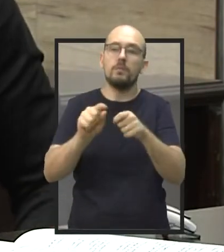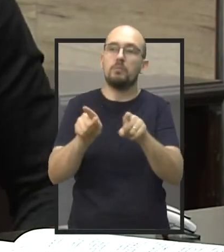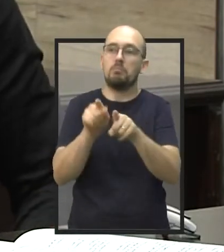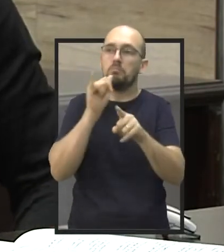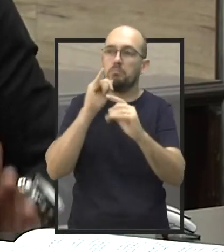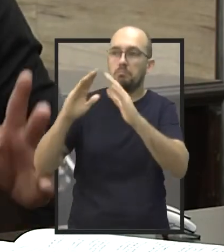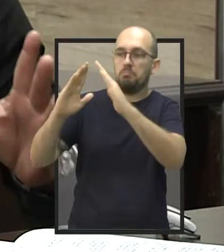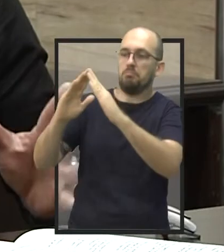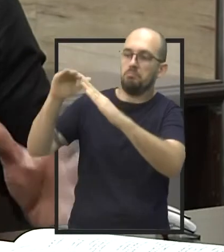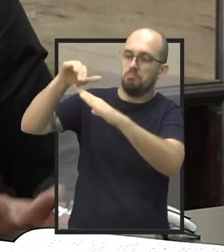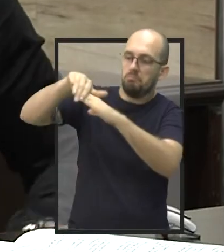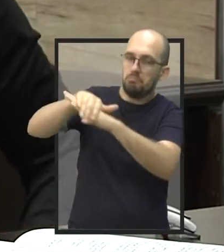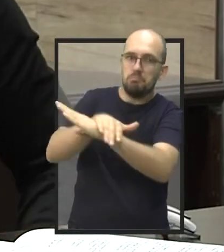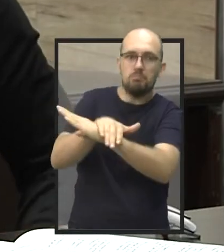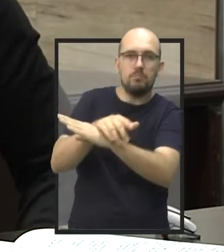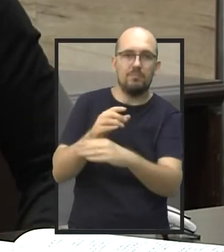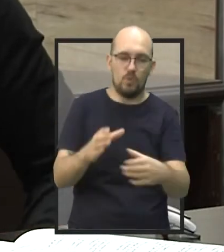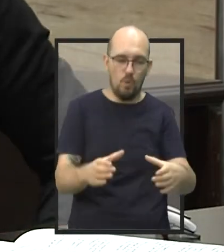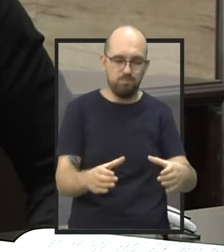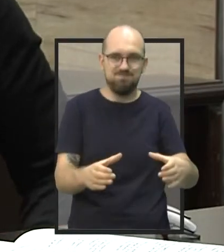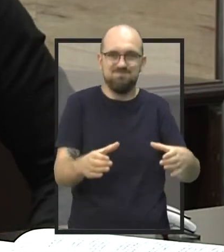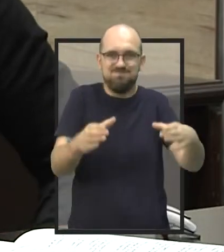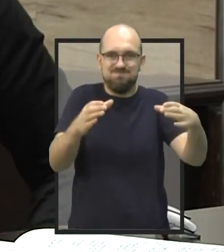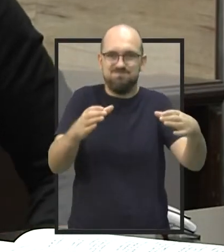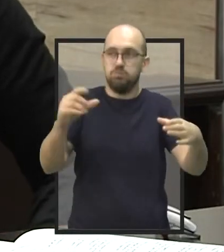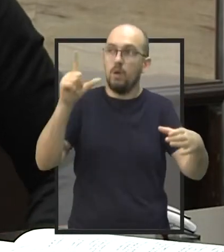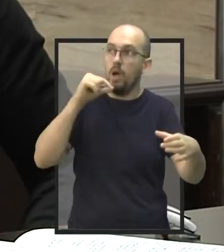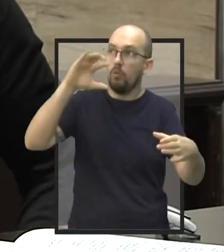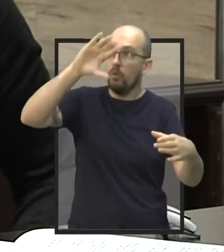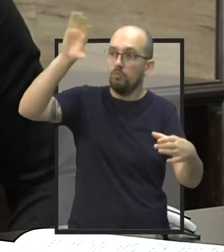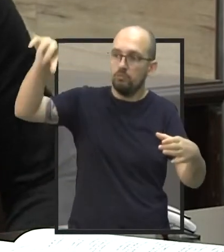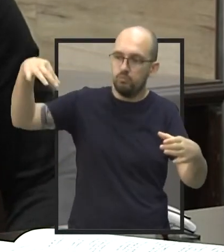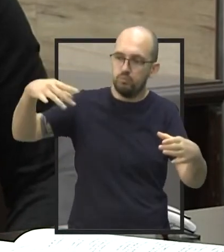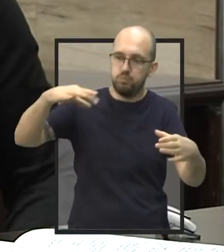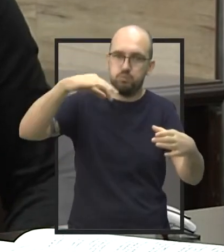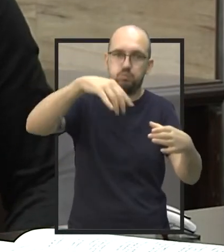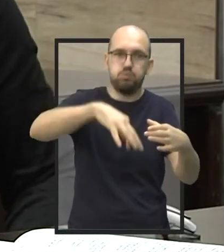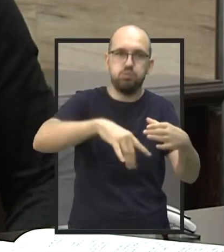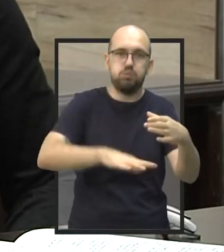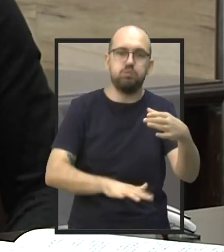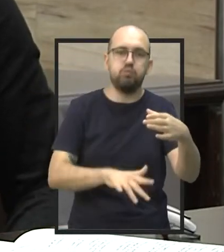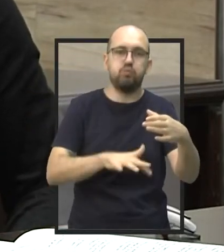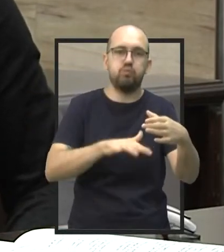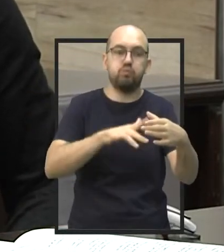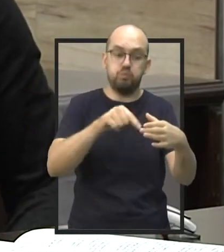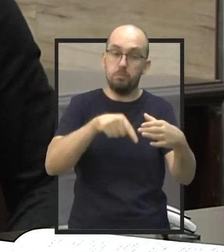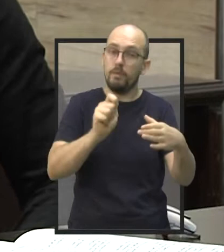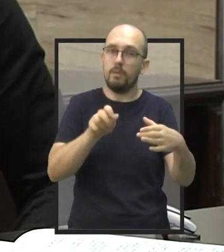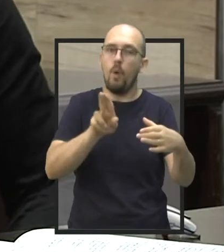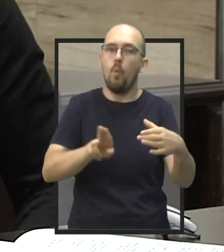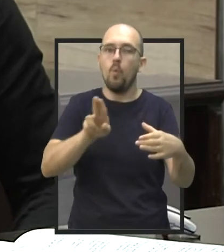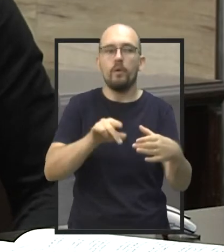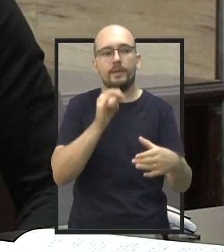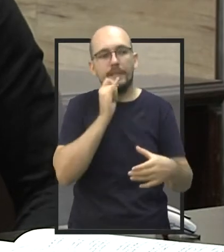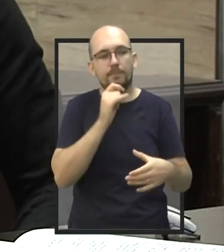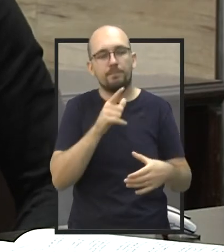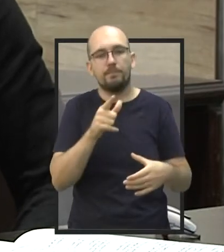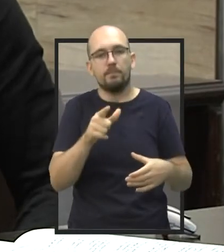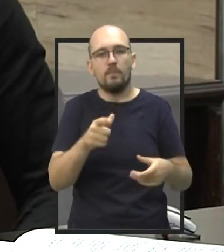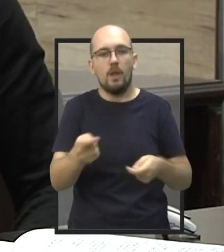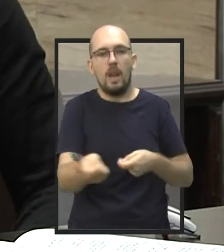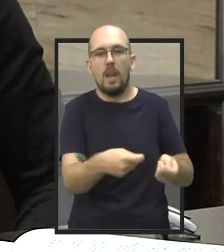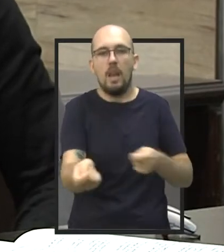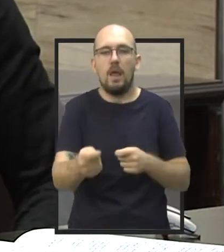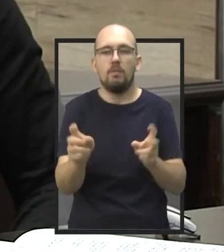você coloca tambores ou um tanque, e você começa a captar a água dessa chuva, que depois ela pode servir para uma limpeza de uma quadra,